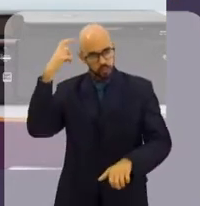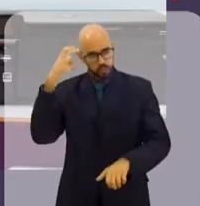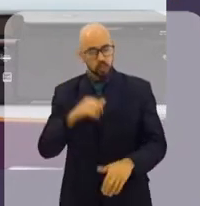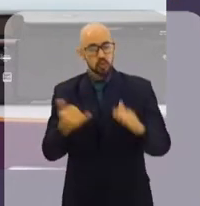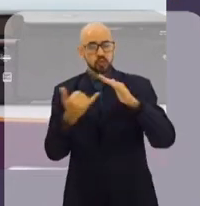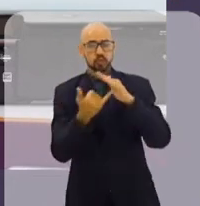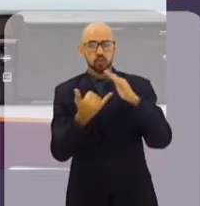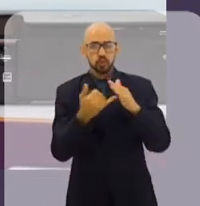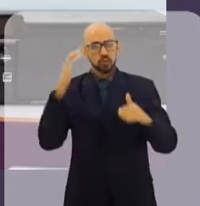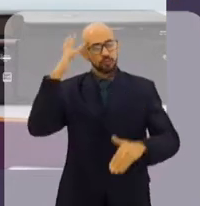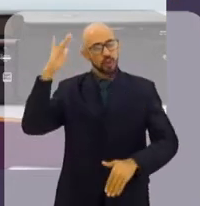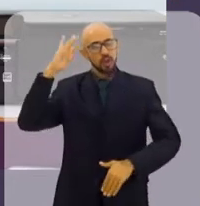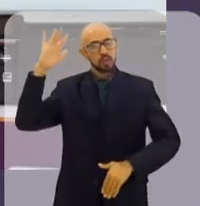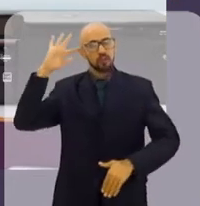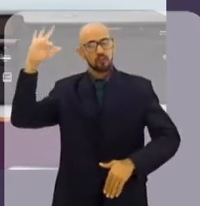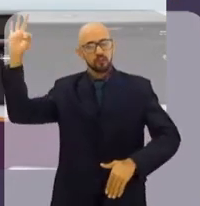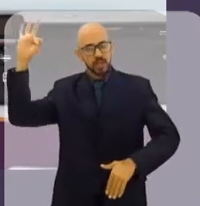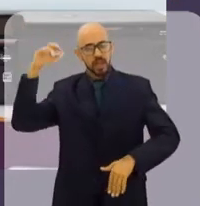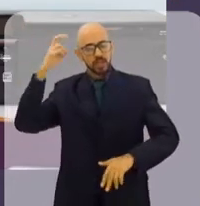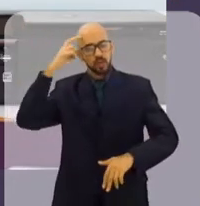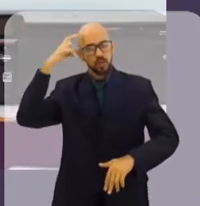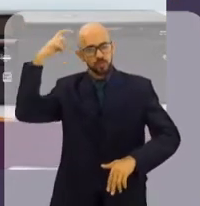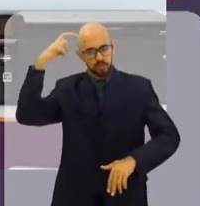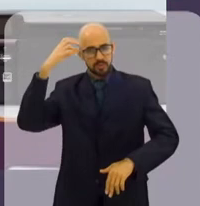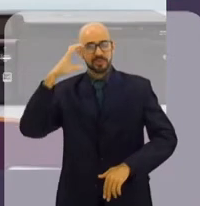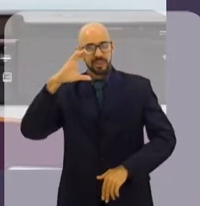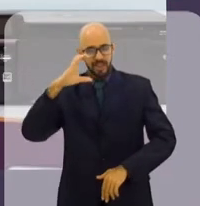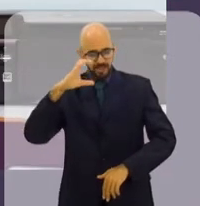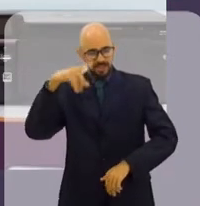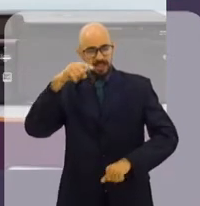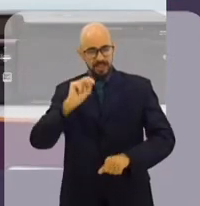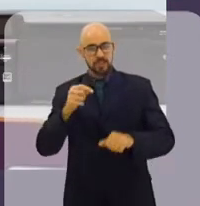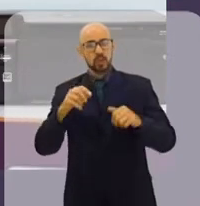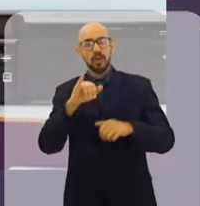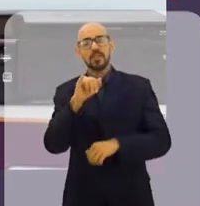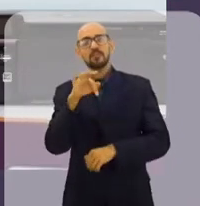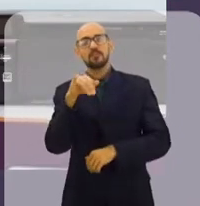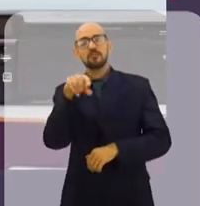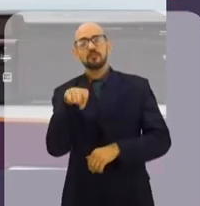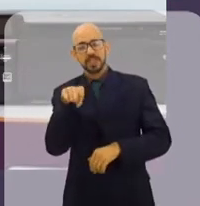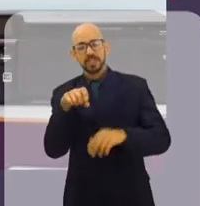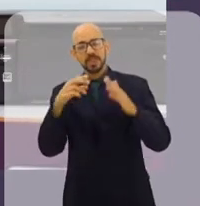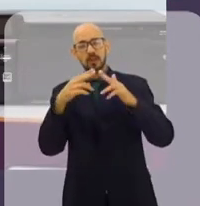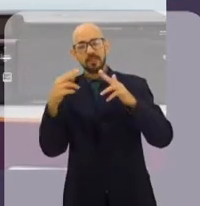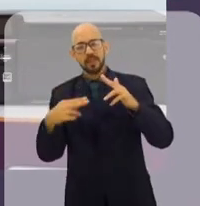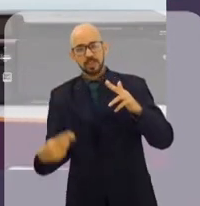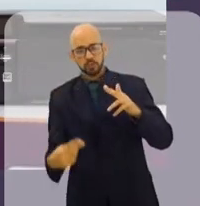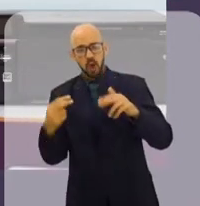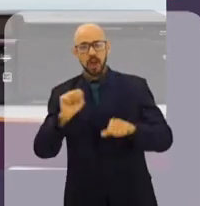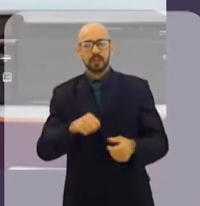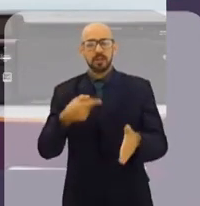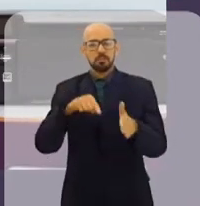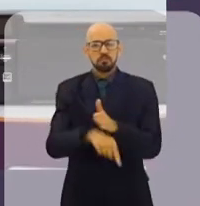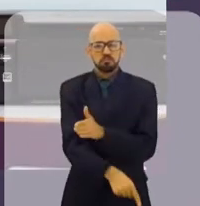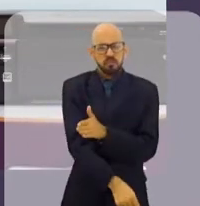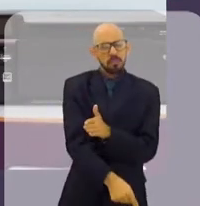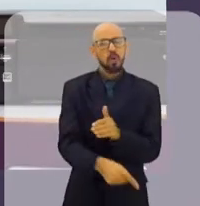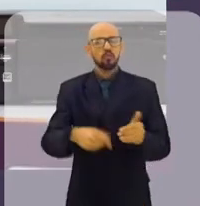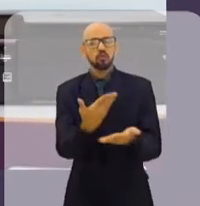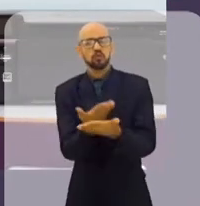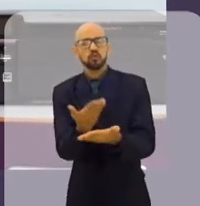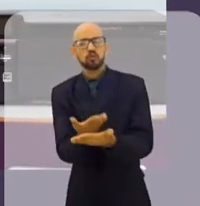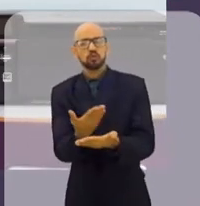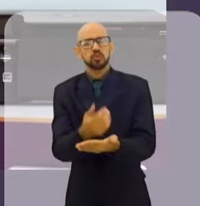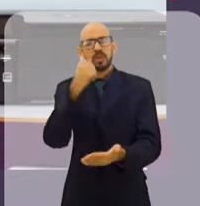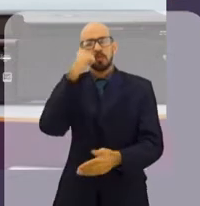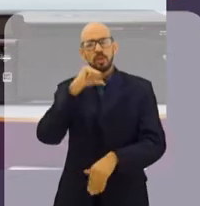Filosofia e Ciências Sociais da UFRJ, o IFIX, três projetos mergulham no universo das mulheres e dos negros,